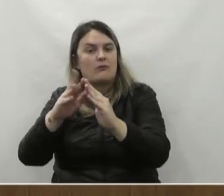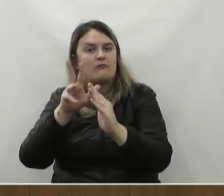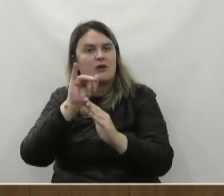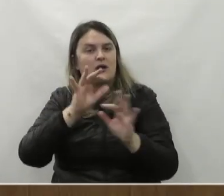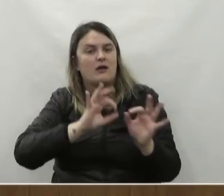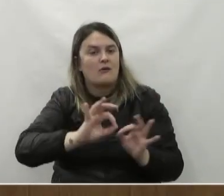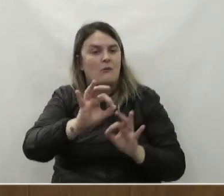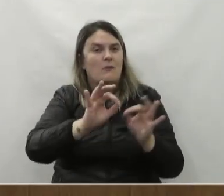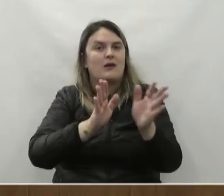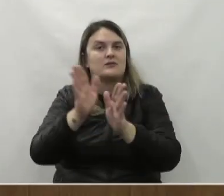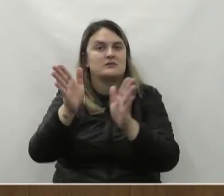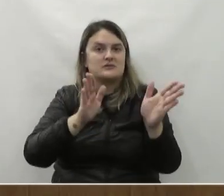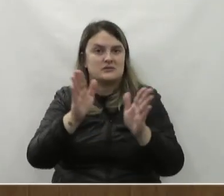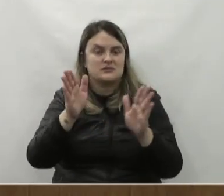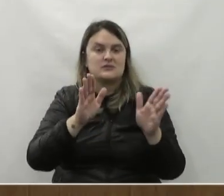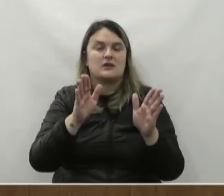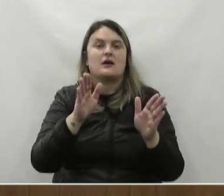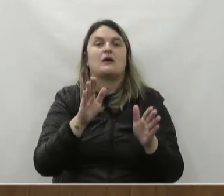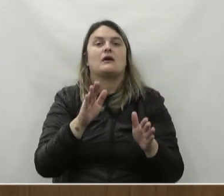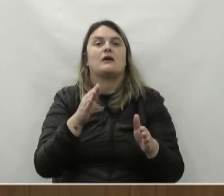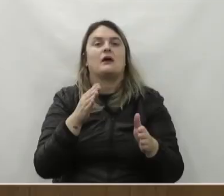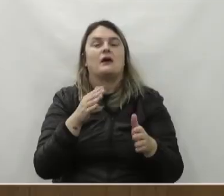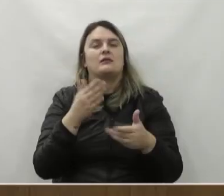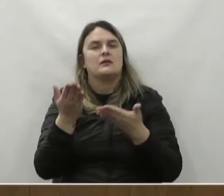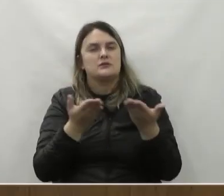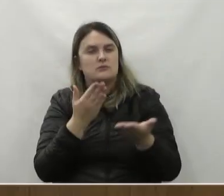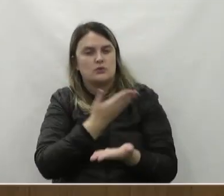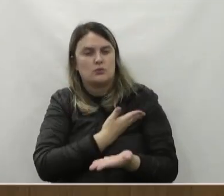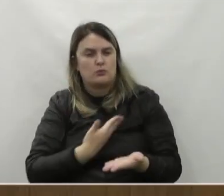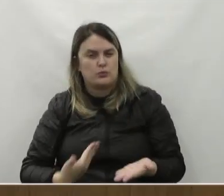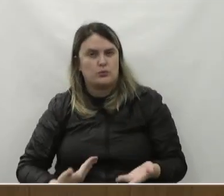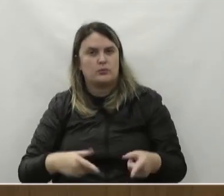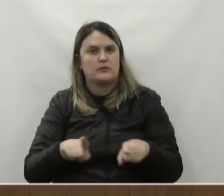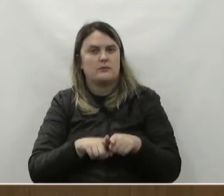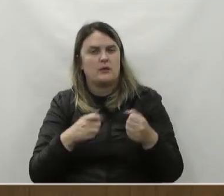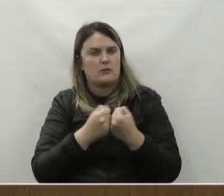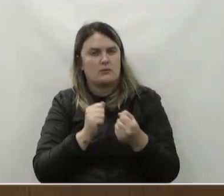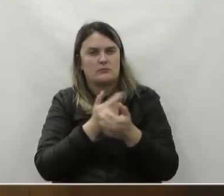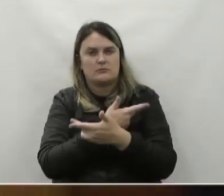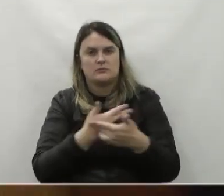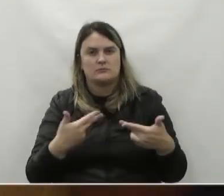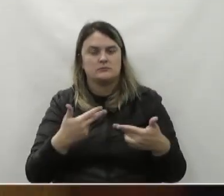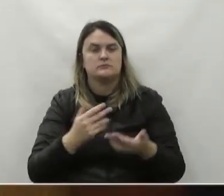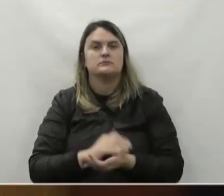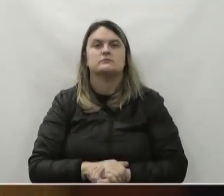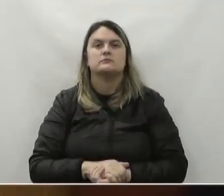melhorando o acesso aos serviços públicos e ao transporte. Em discussão?